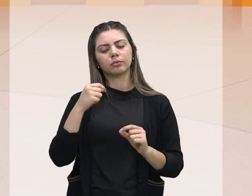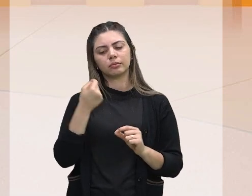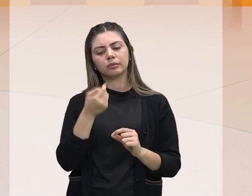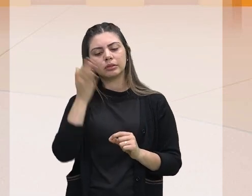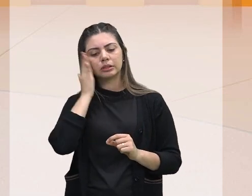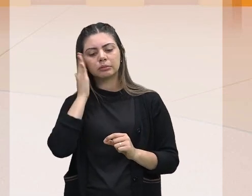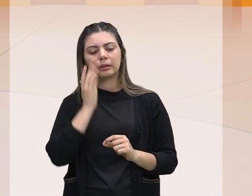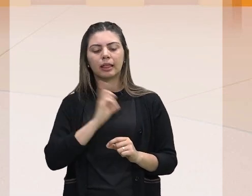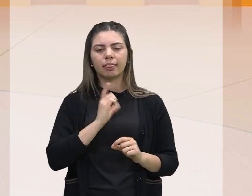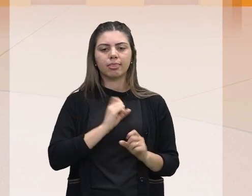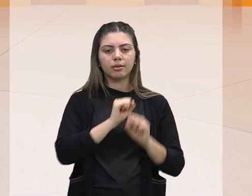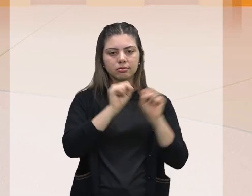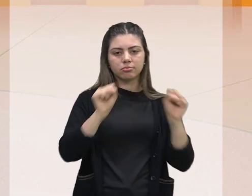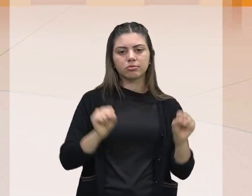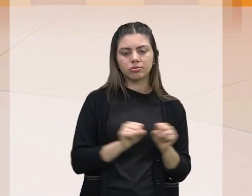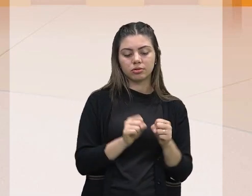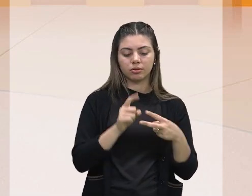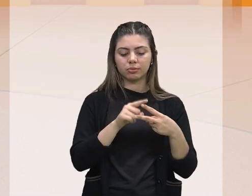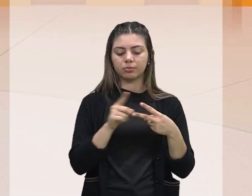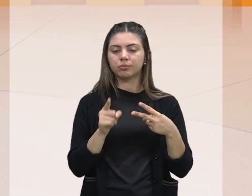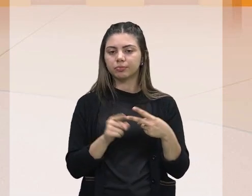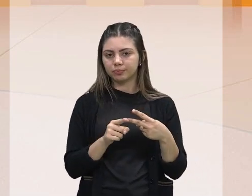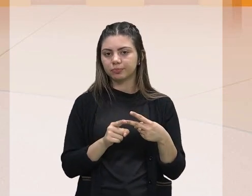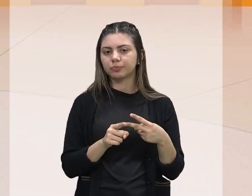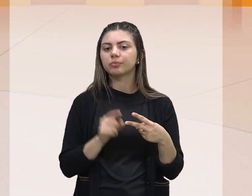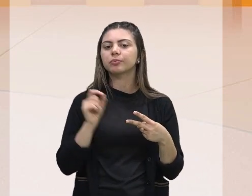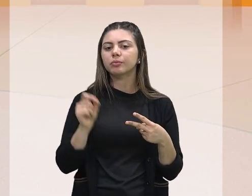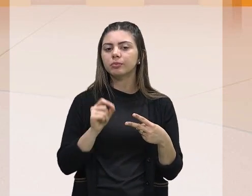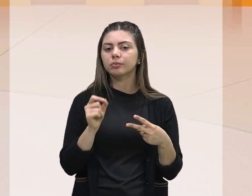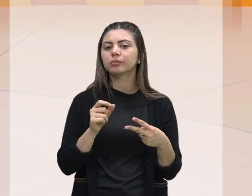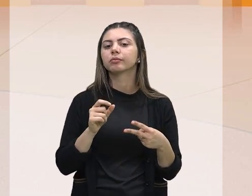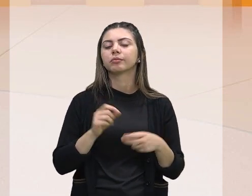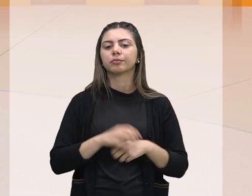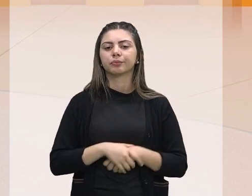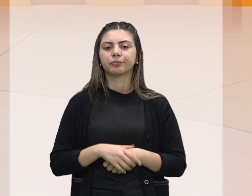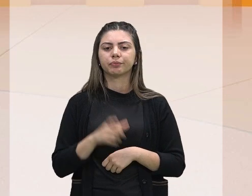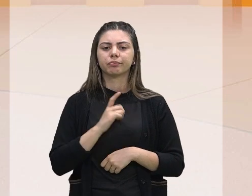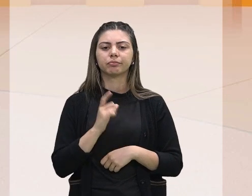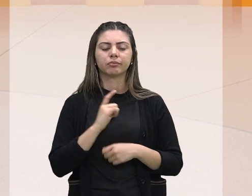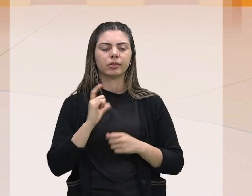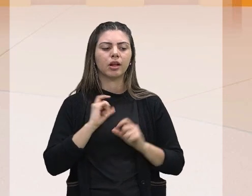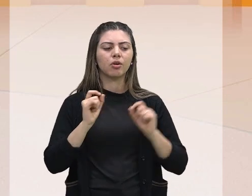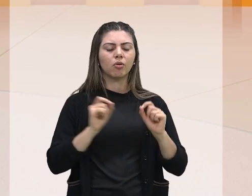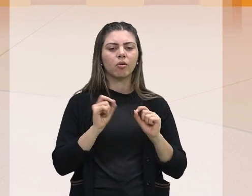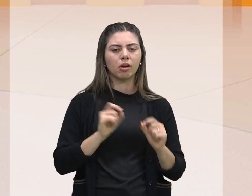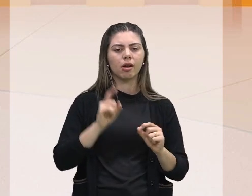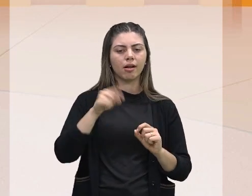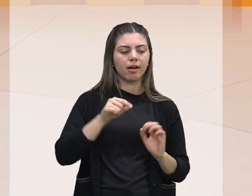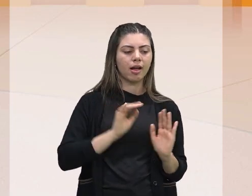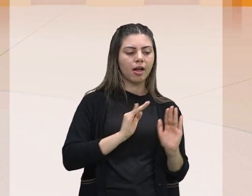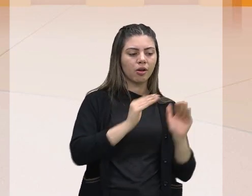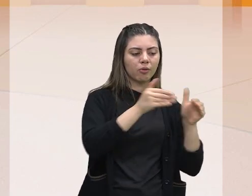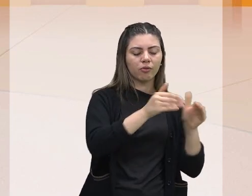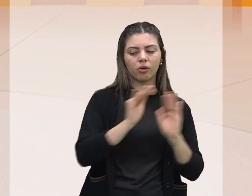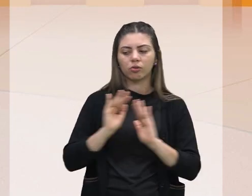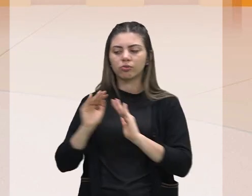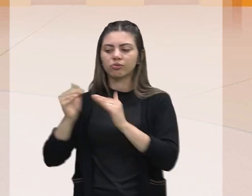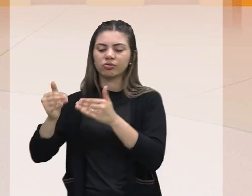nesses dois sistemas aí, por enquanto, que eles têm ideias, né,